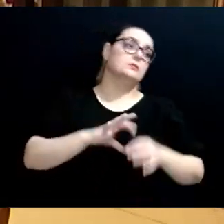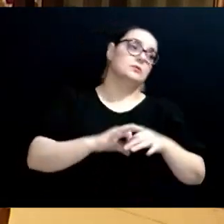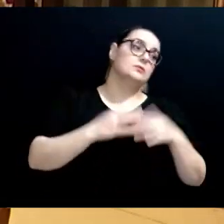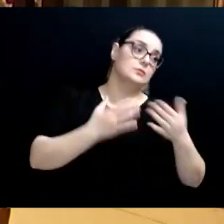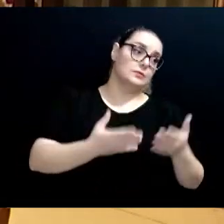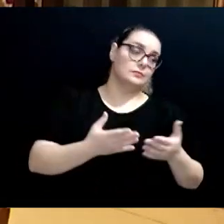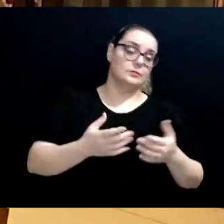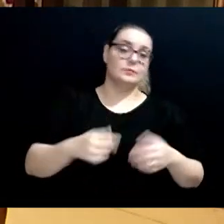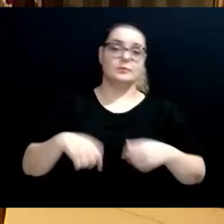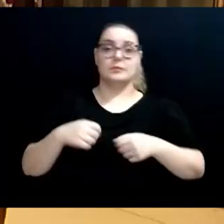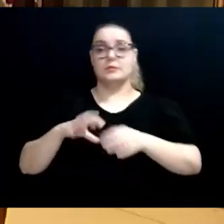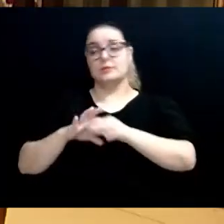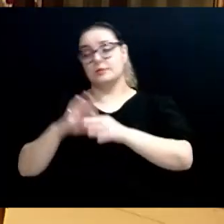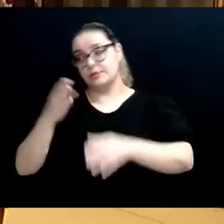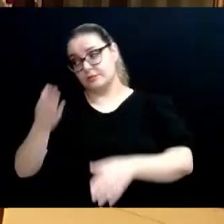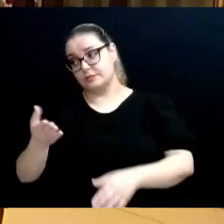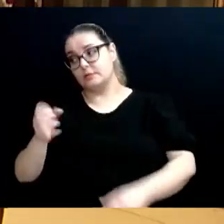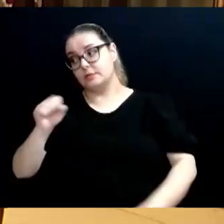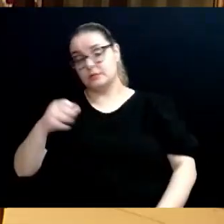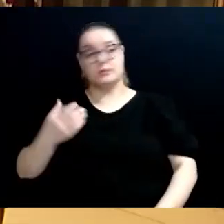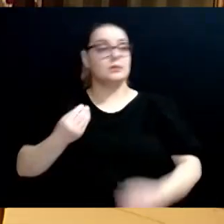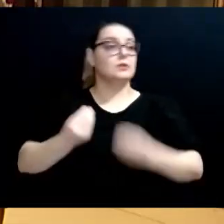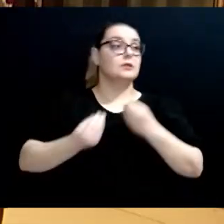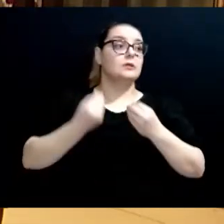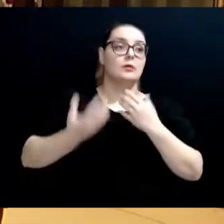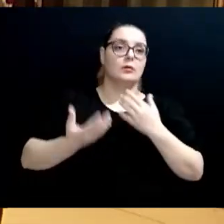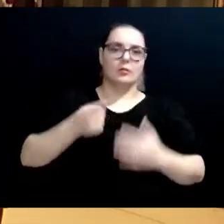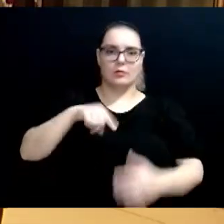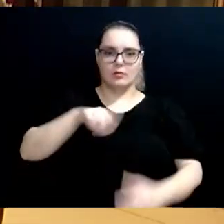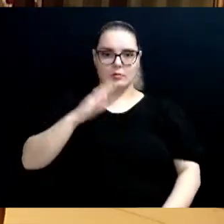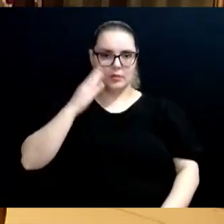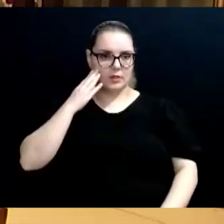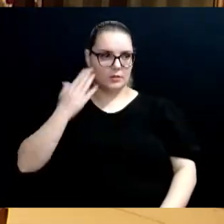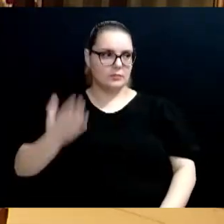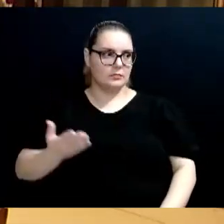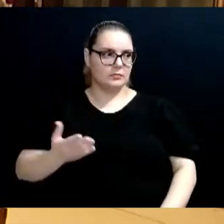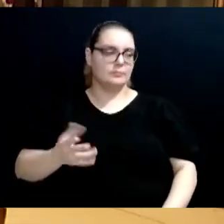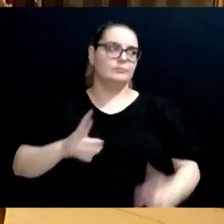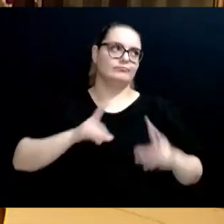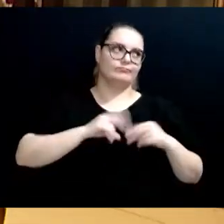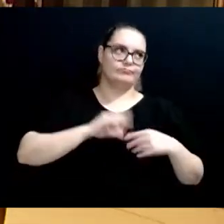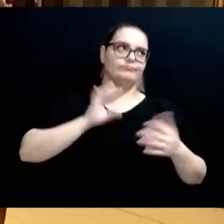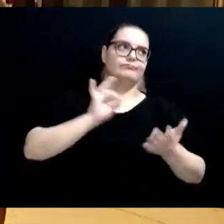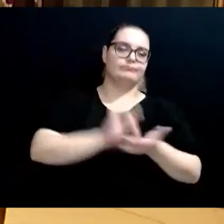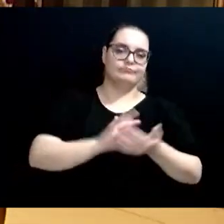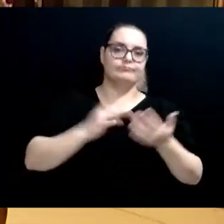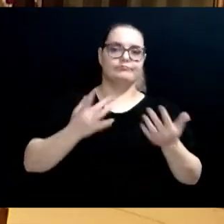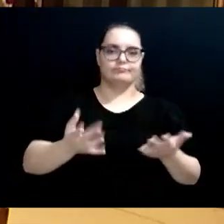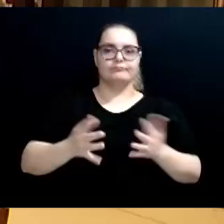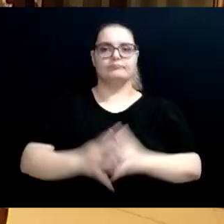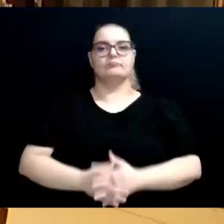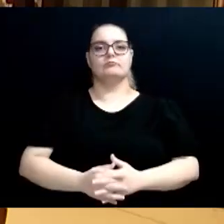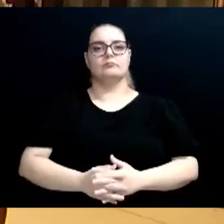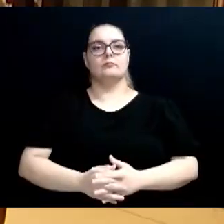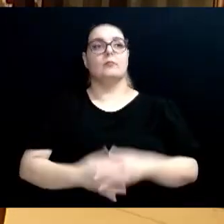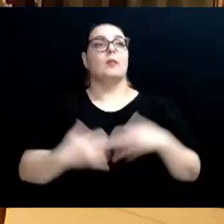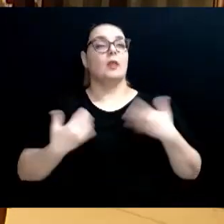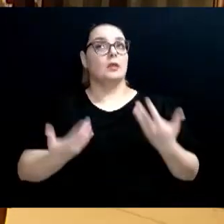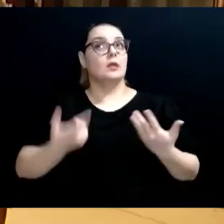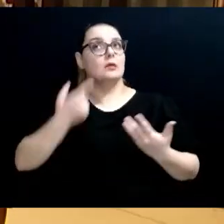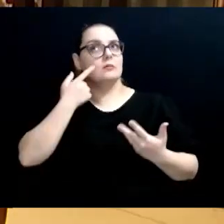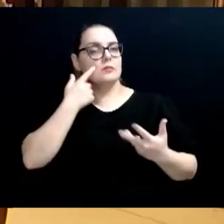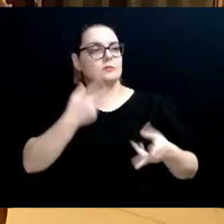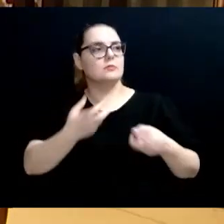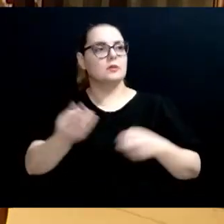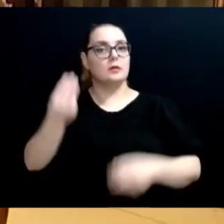expõe esse lado para o artesão, ele fica, nossa, mas você não vai deixar eu fazer isso? Eu falei, se eu deixo você, eu tenho que deixar o colega do lado. Sim. Como